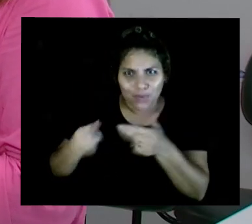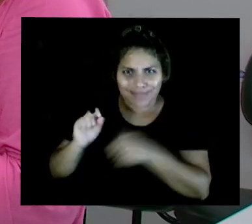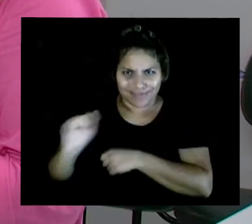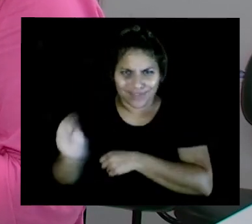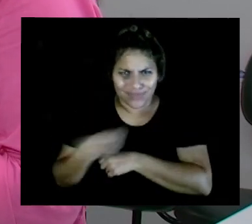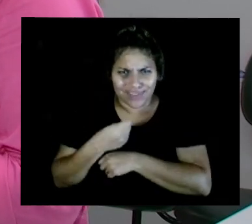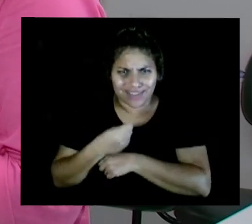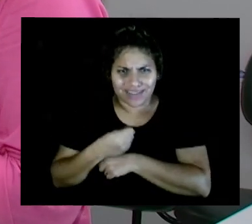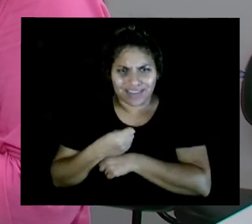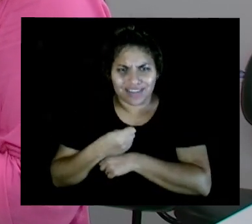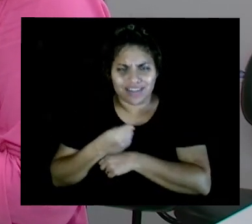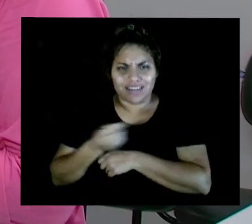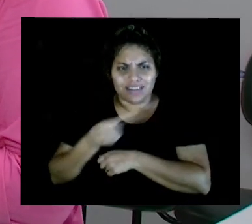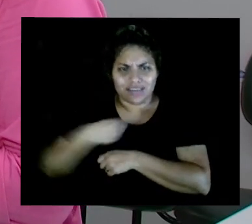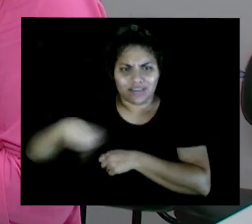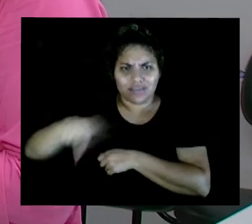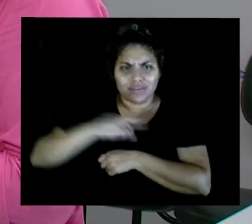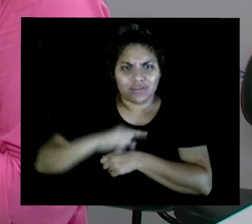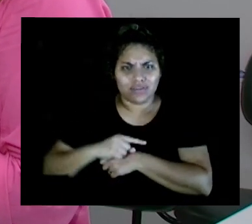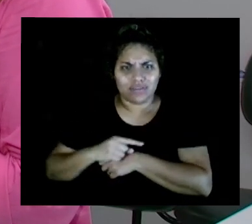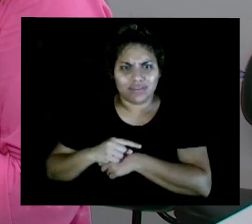mercado cervejeiro,